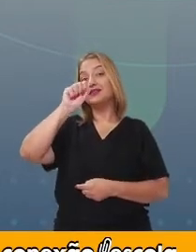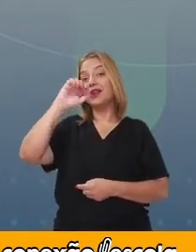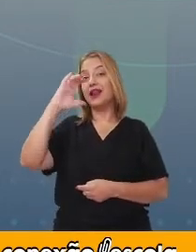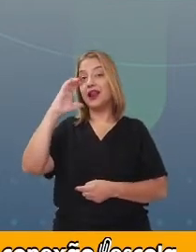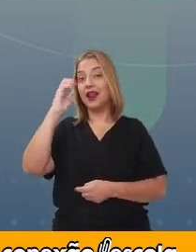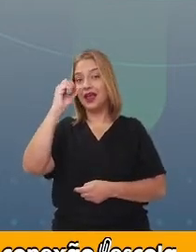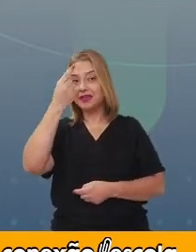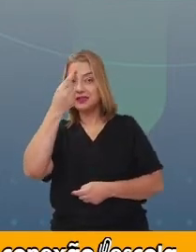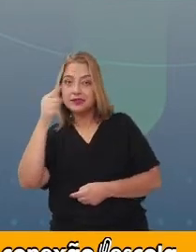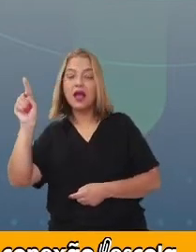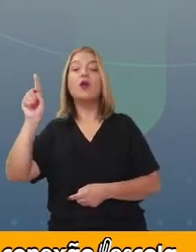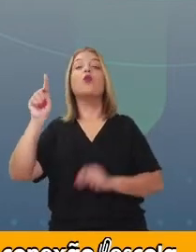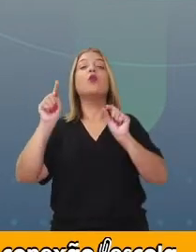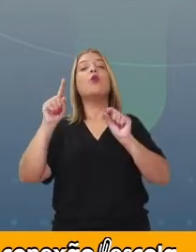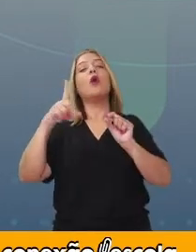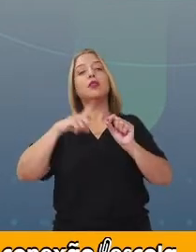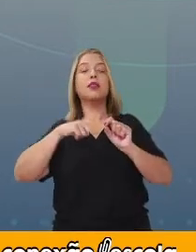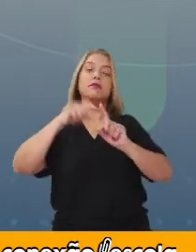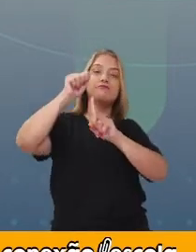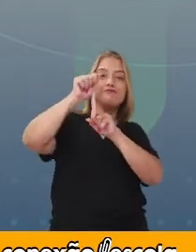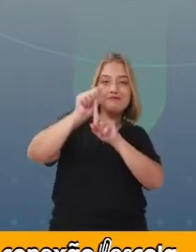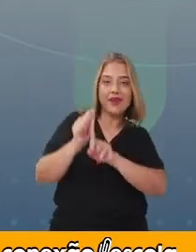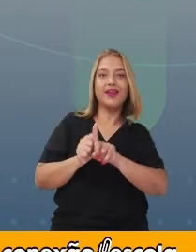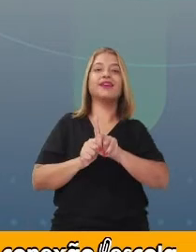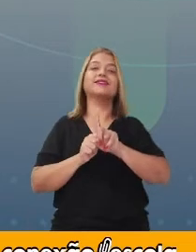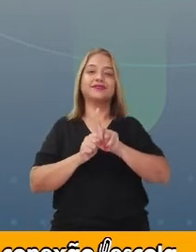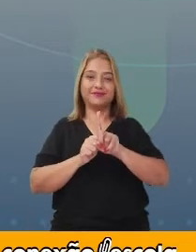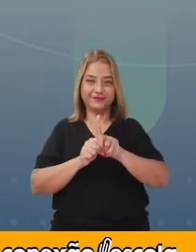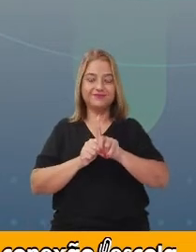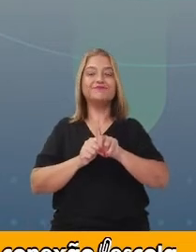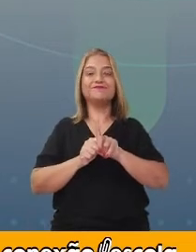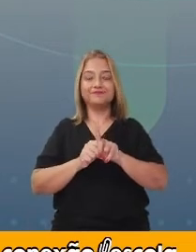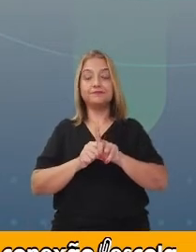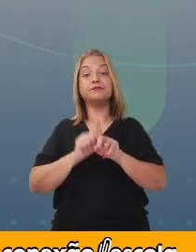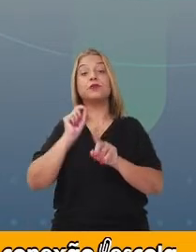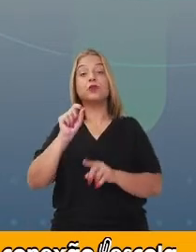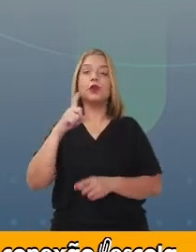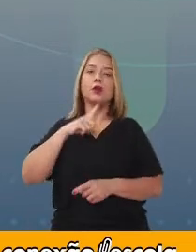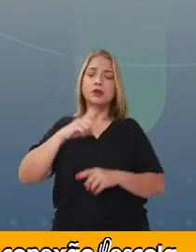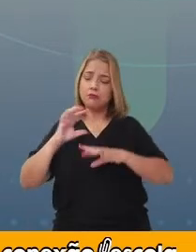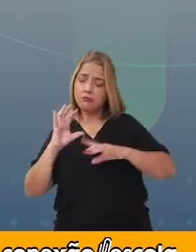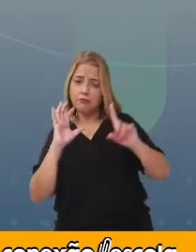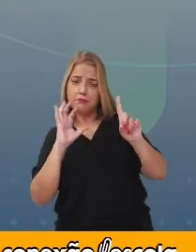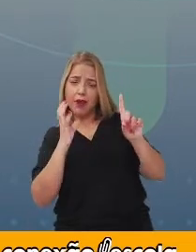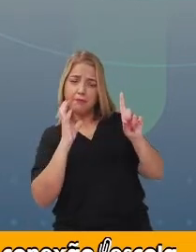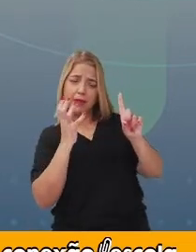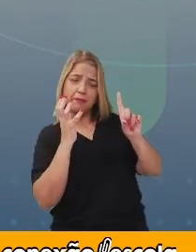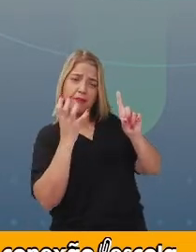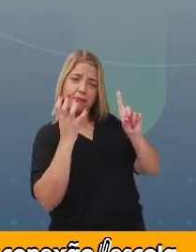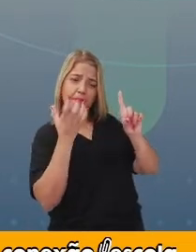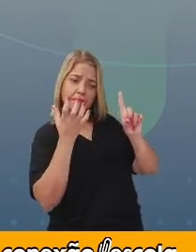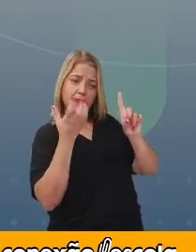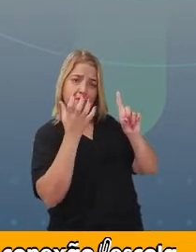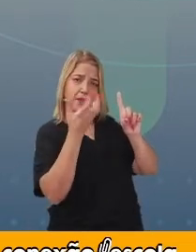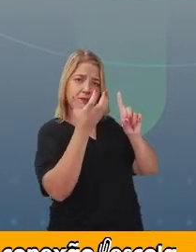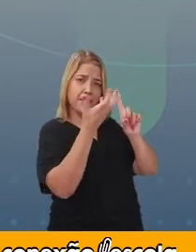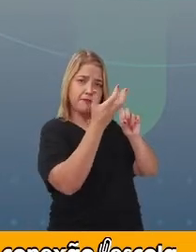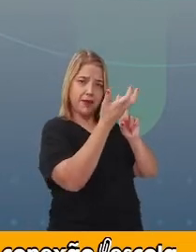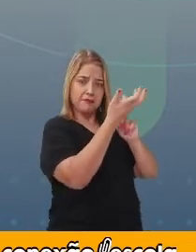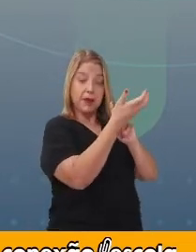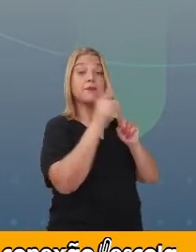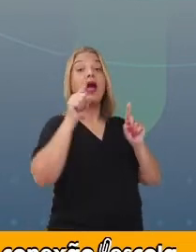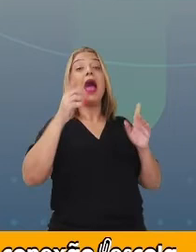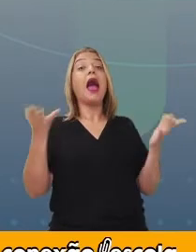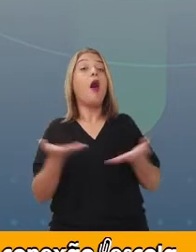translação, nós temos os meses do ano. Com o movimento que a Terra faz em torno de si mesma, que se